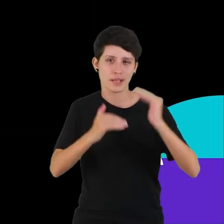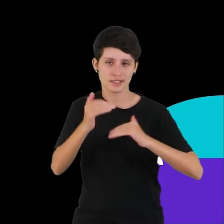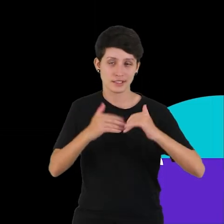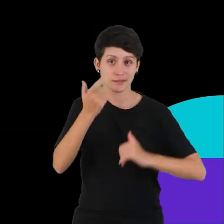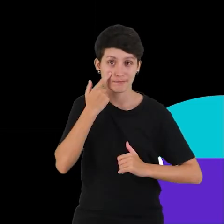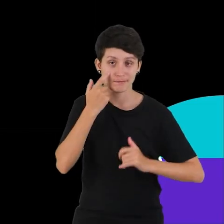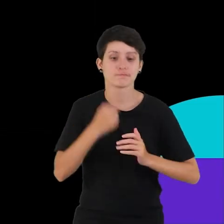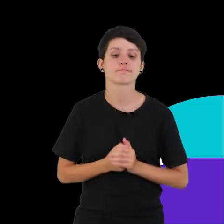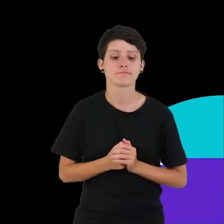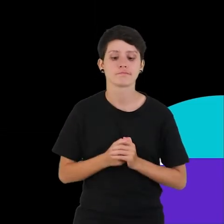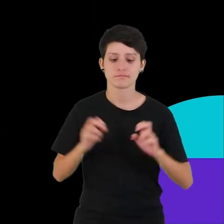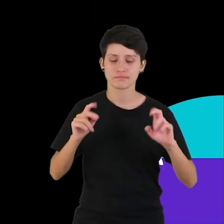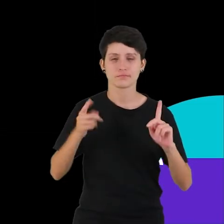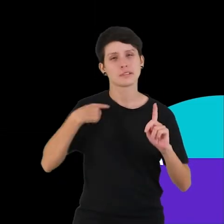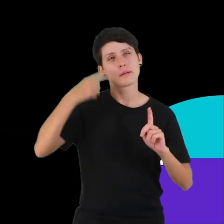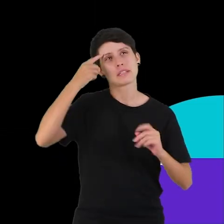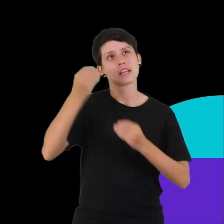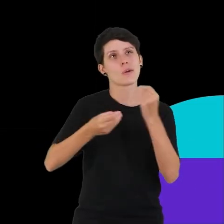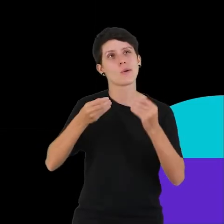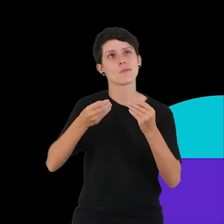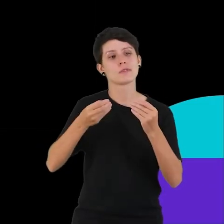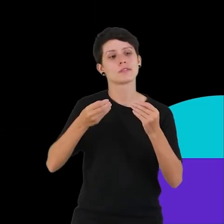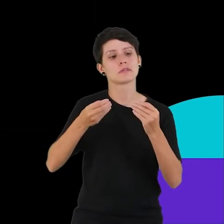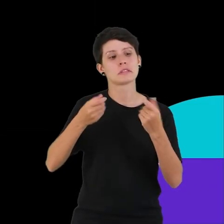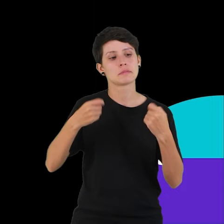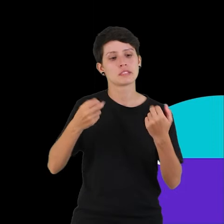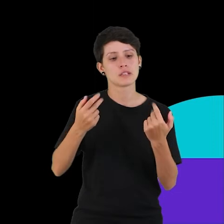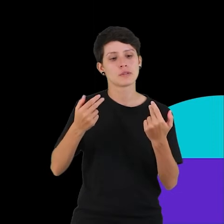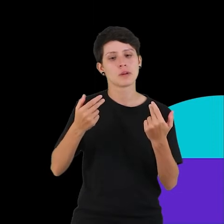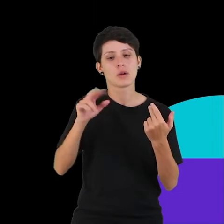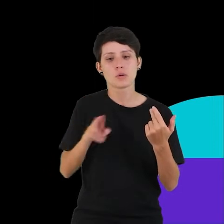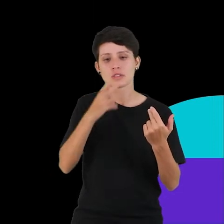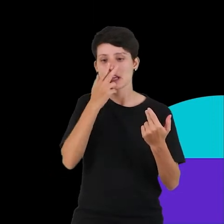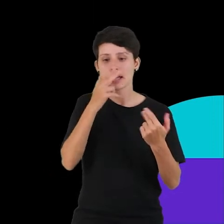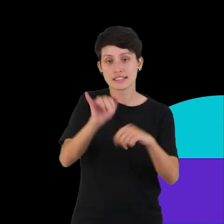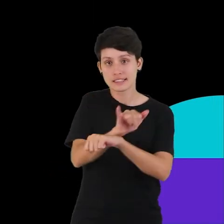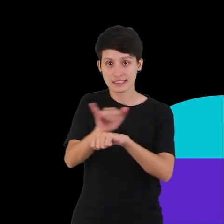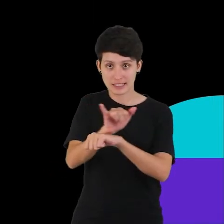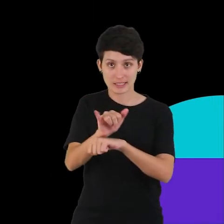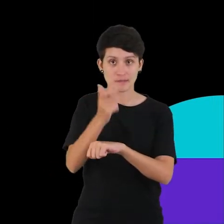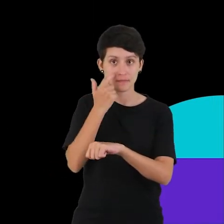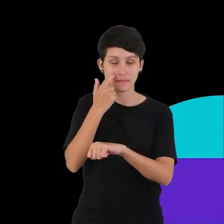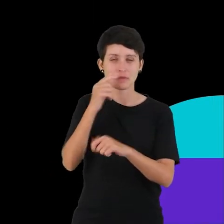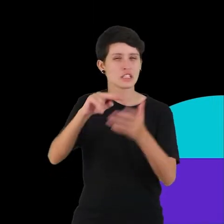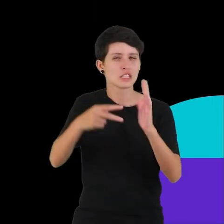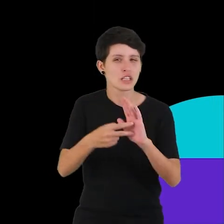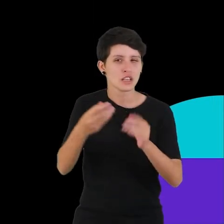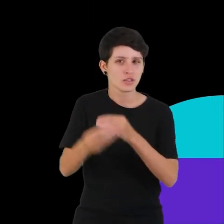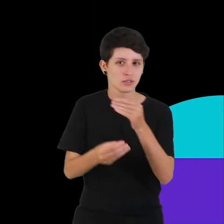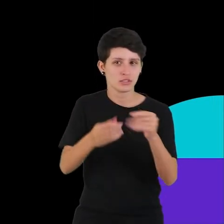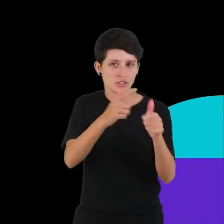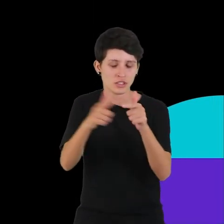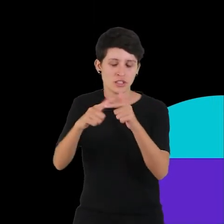vocês. Então, para pensar em sistemas, a gente precisa trabalhar nessa forma sistêmica. O